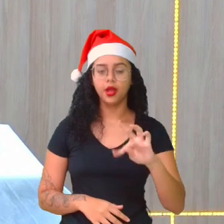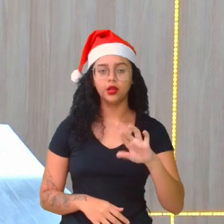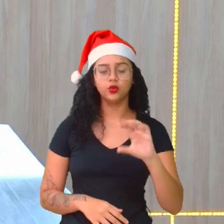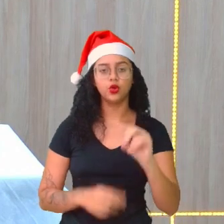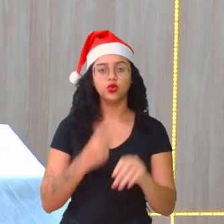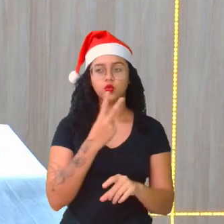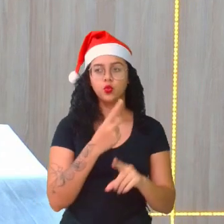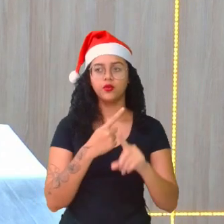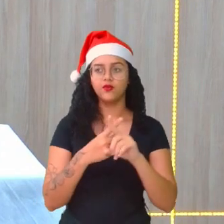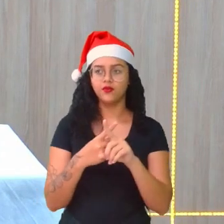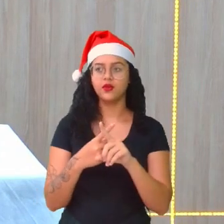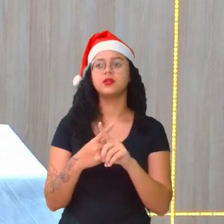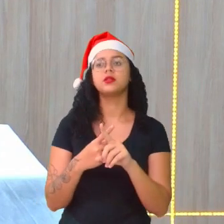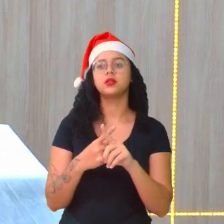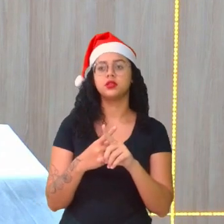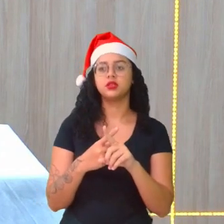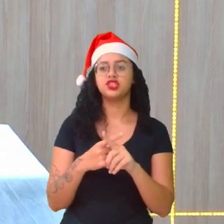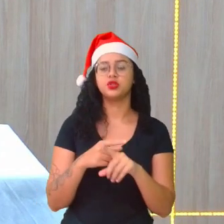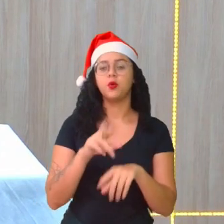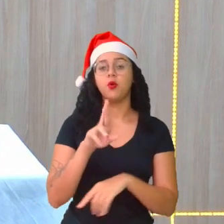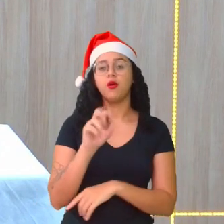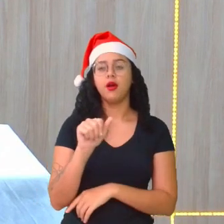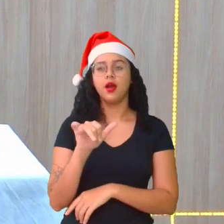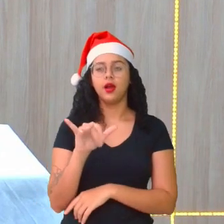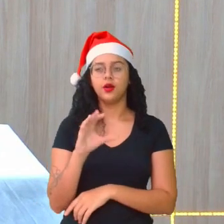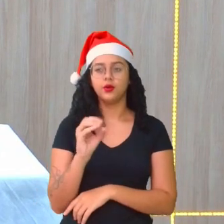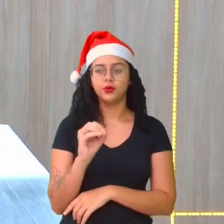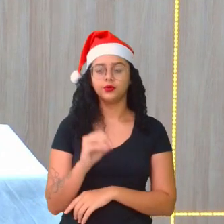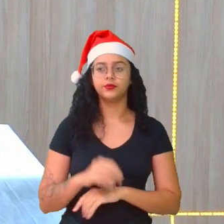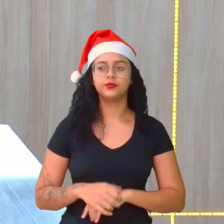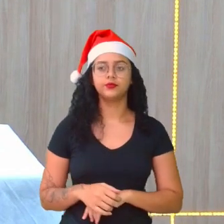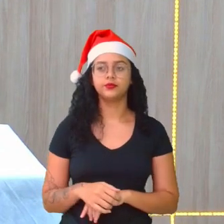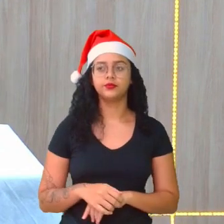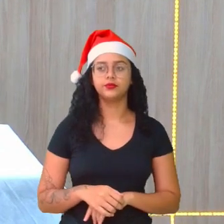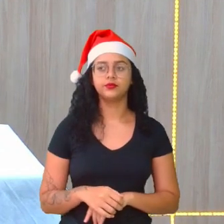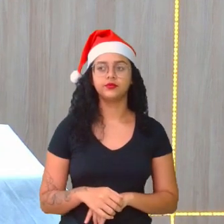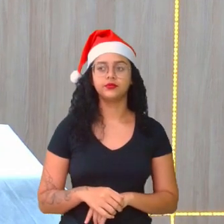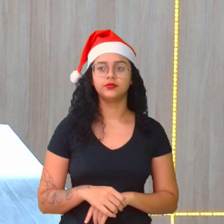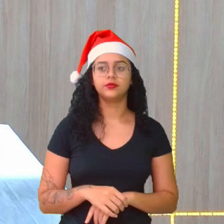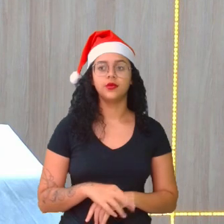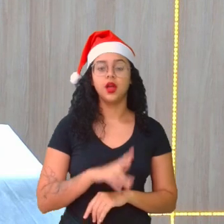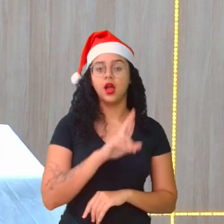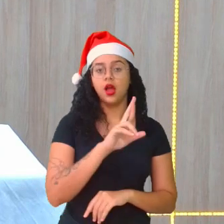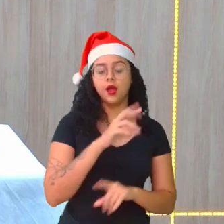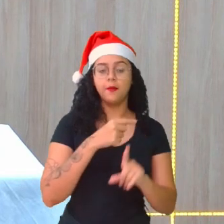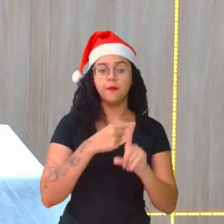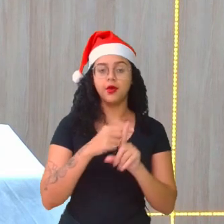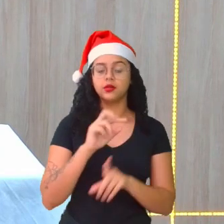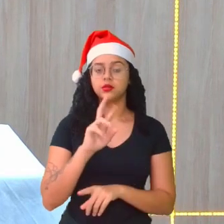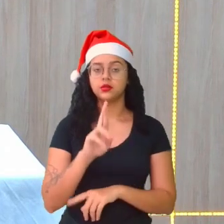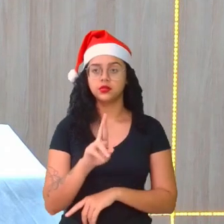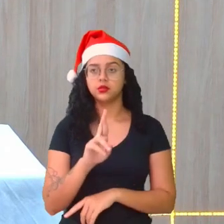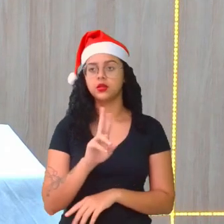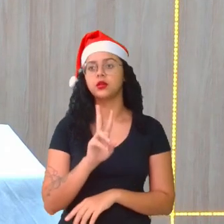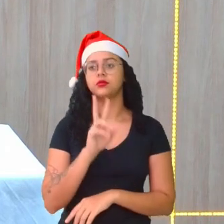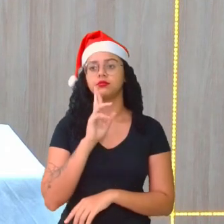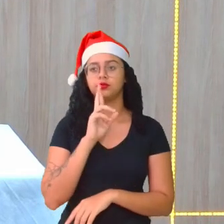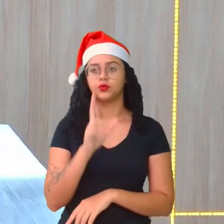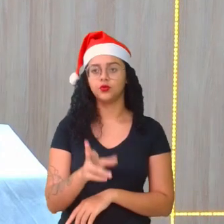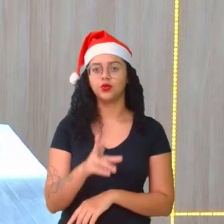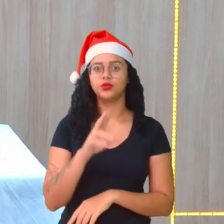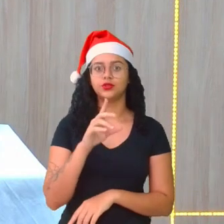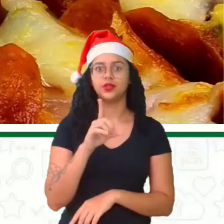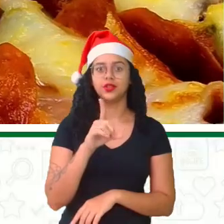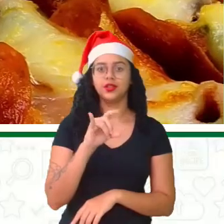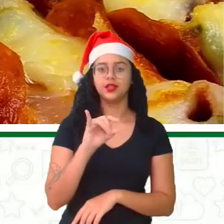Do centro à extremidade, aqui é um raio também. Raio mais raio dá dois raios, dá o diâmetro. Tela cheia, olha